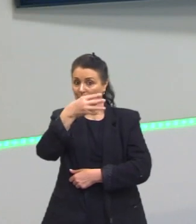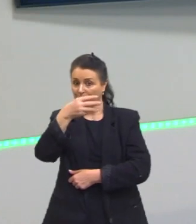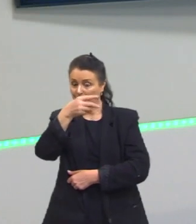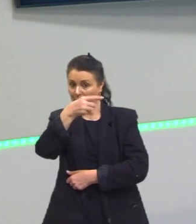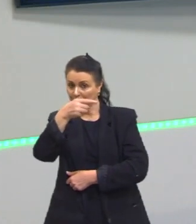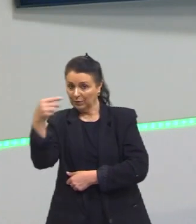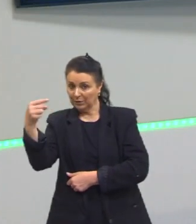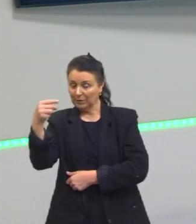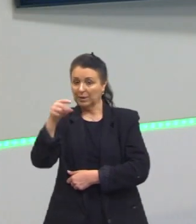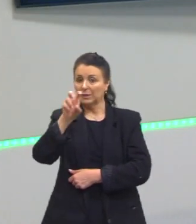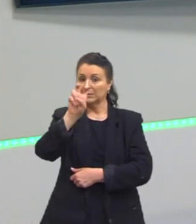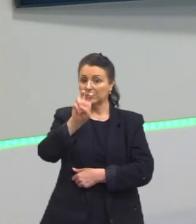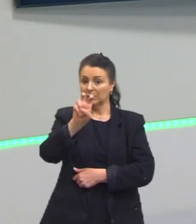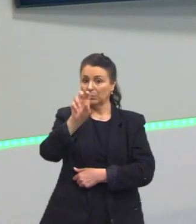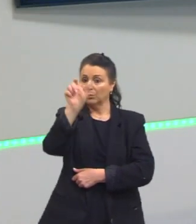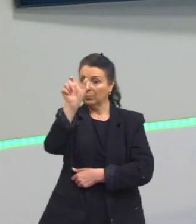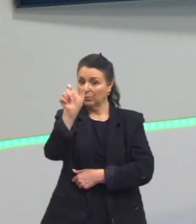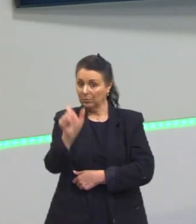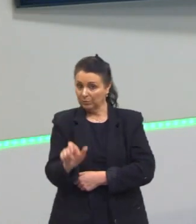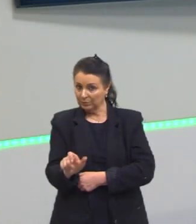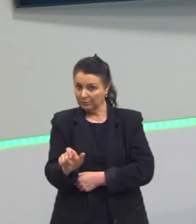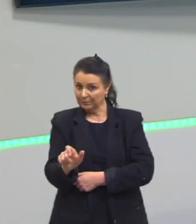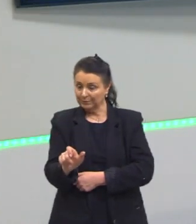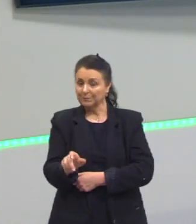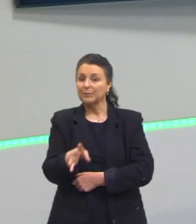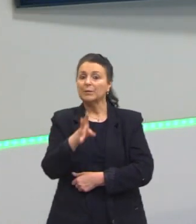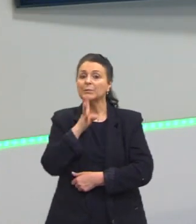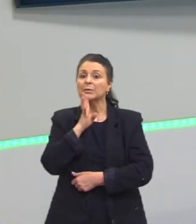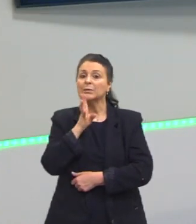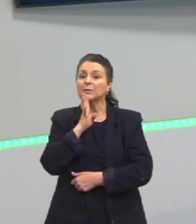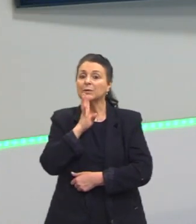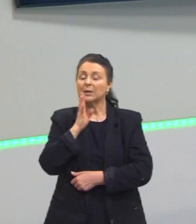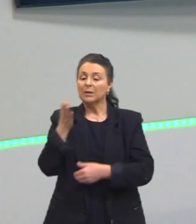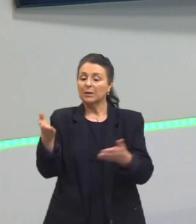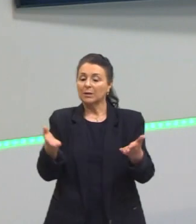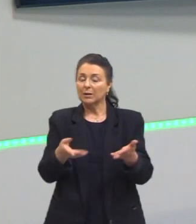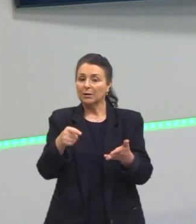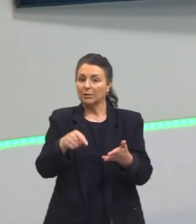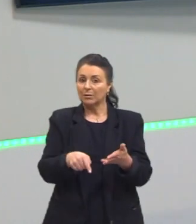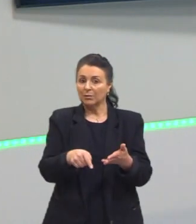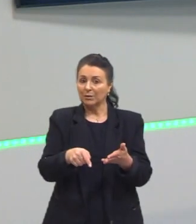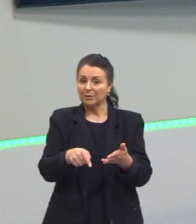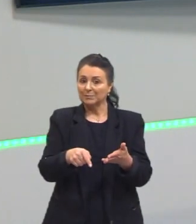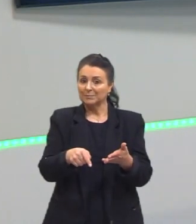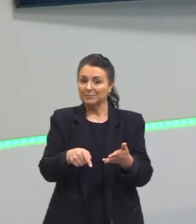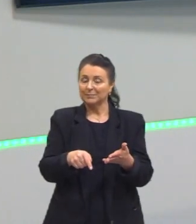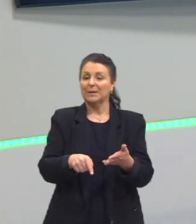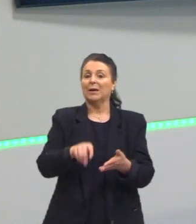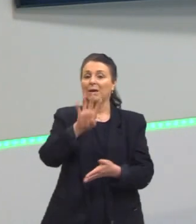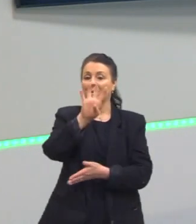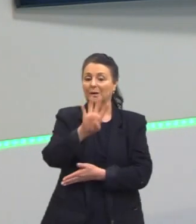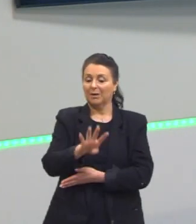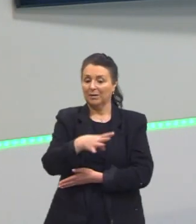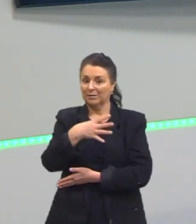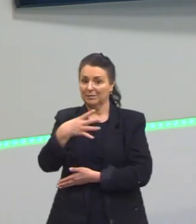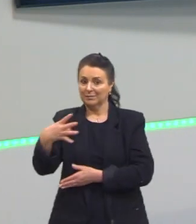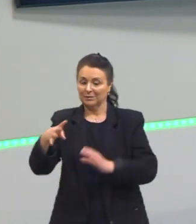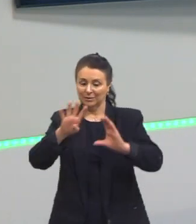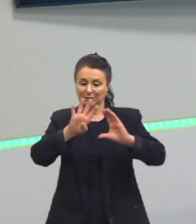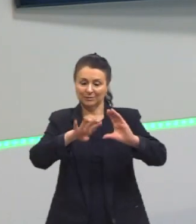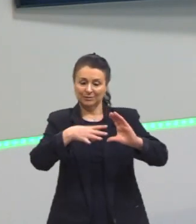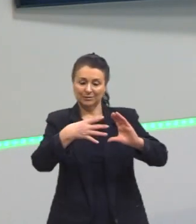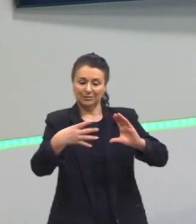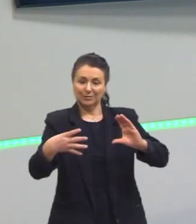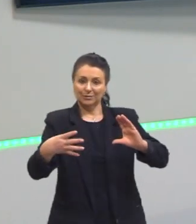o mais importante que a gente precisa conhecer até o momento é matriz de ordem 3, tá? E daí fica